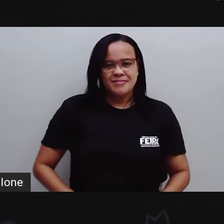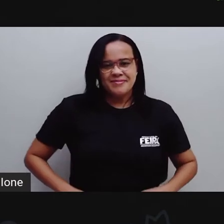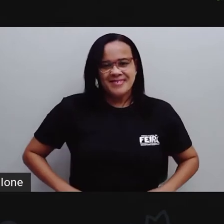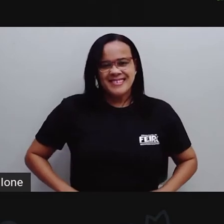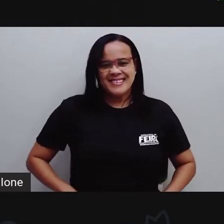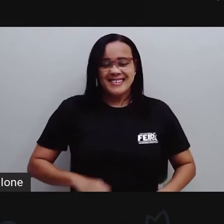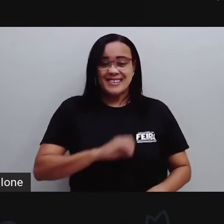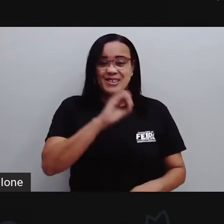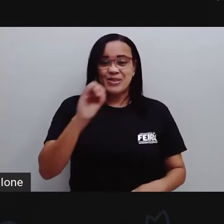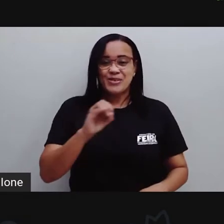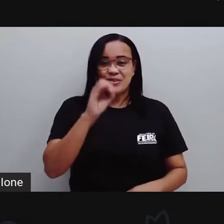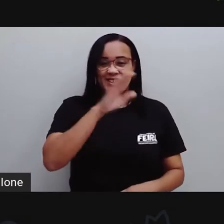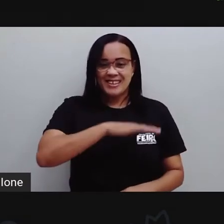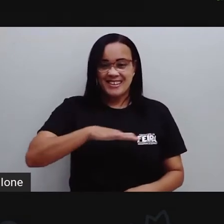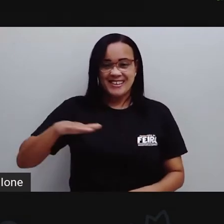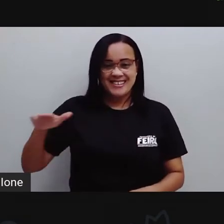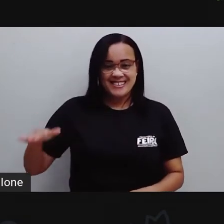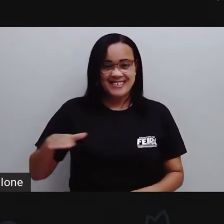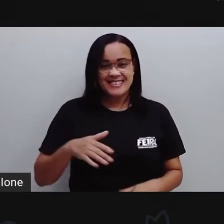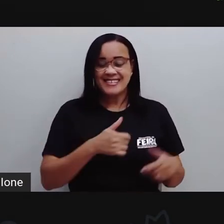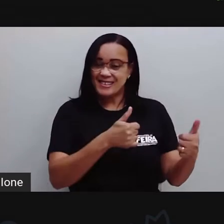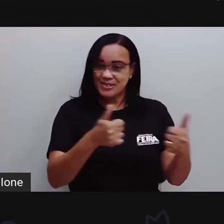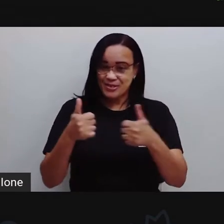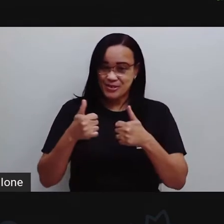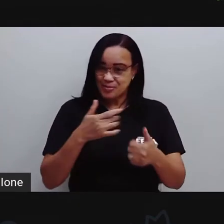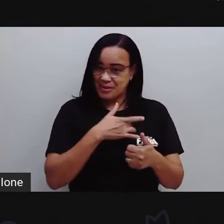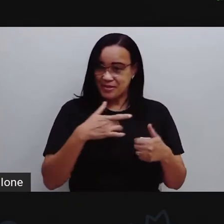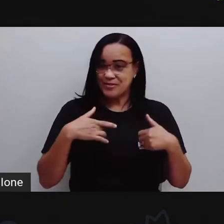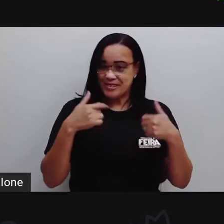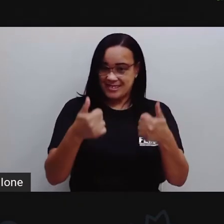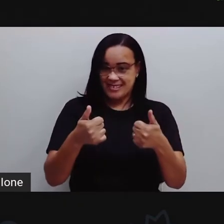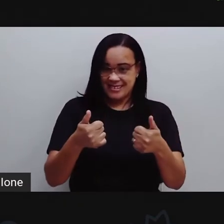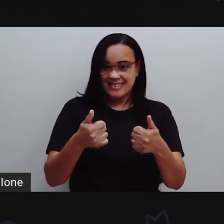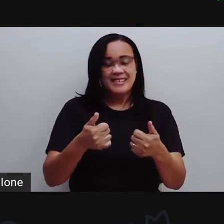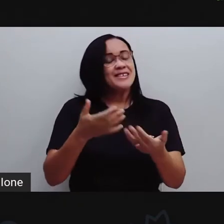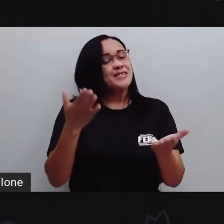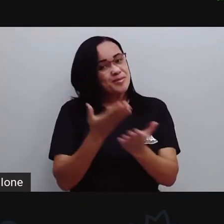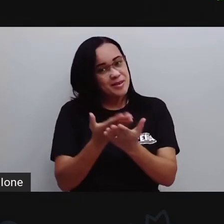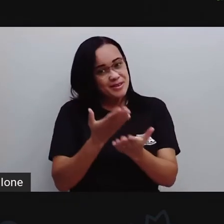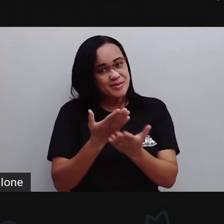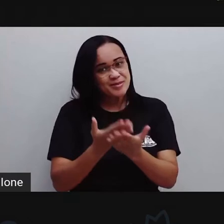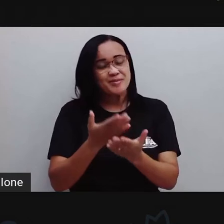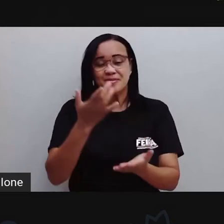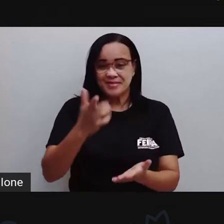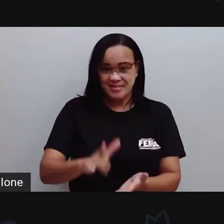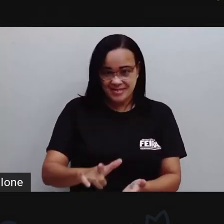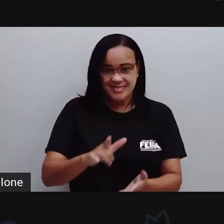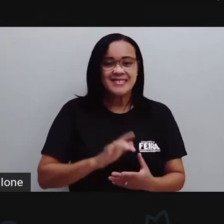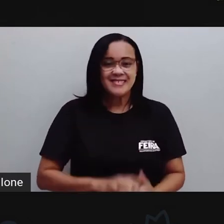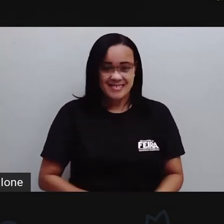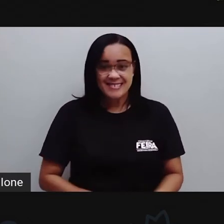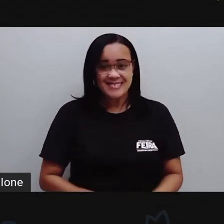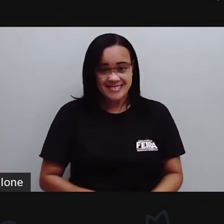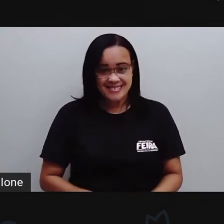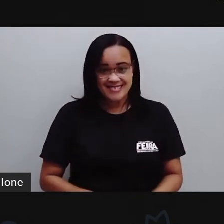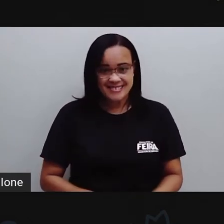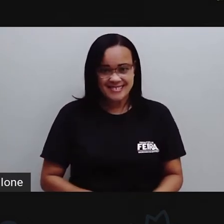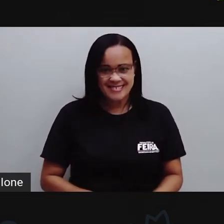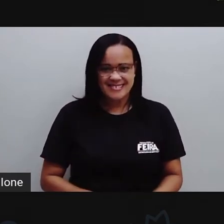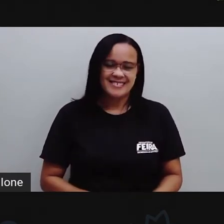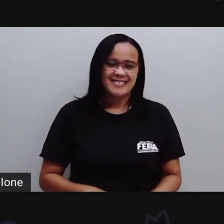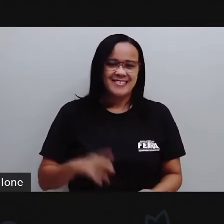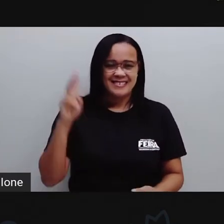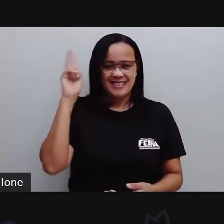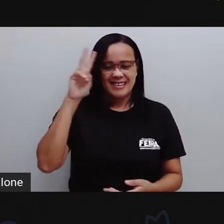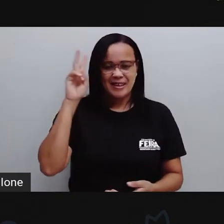o Olá crianças tudo bem com vocês vamos para mais uma aula e aquela que aquele grupo de aulas que a